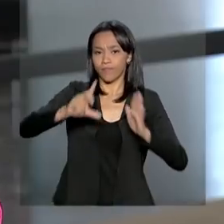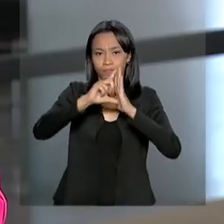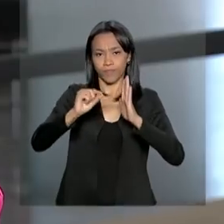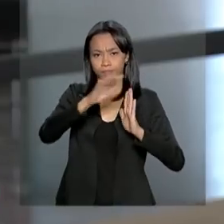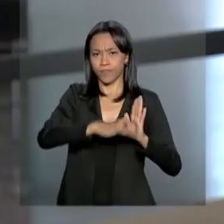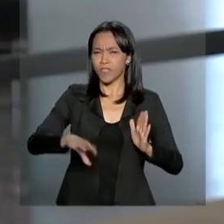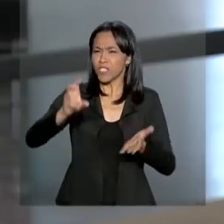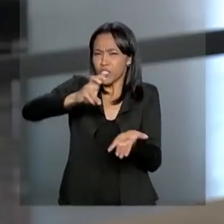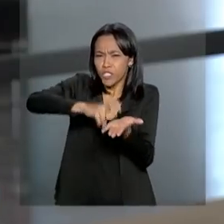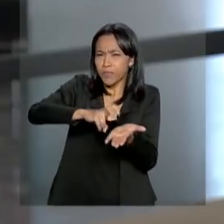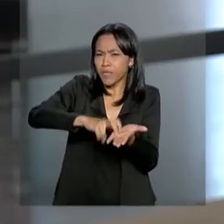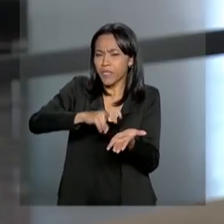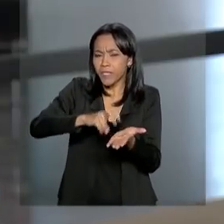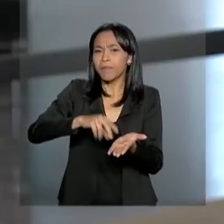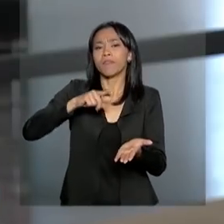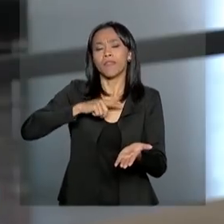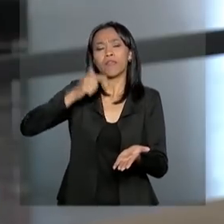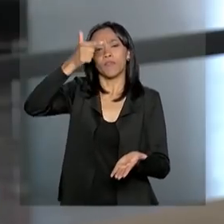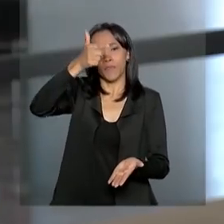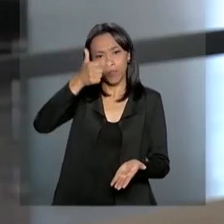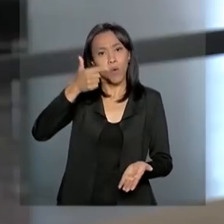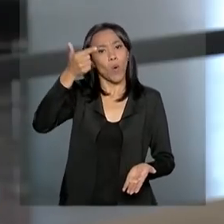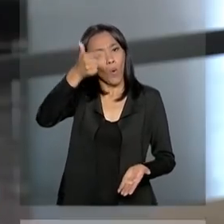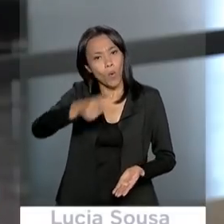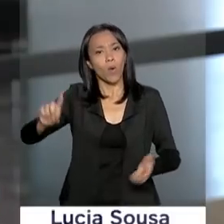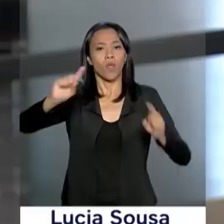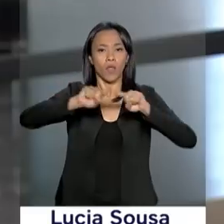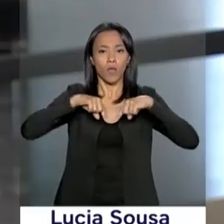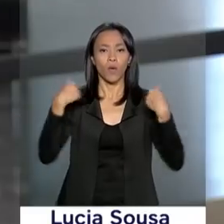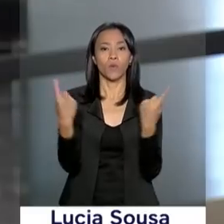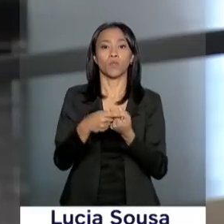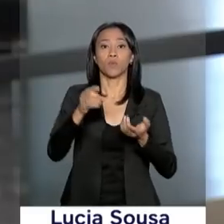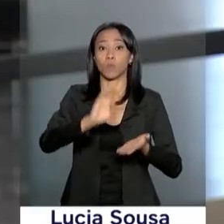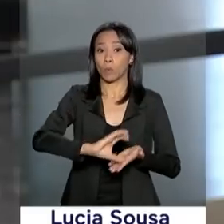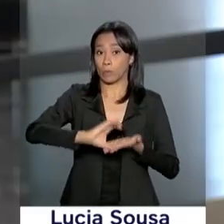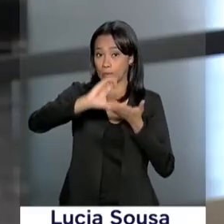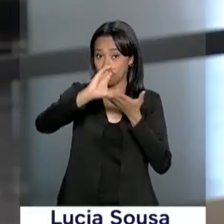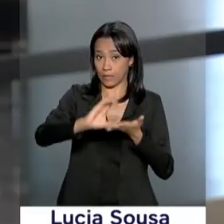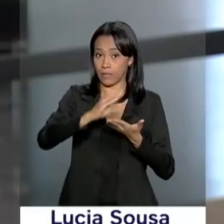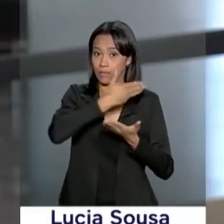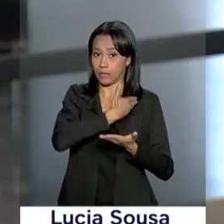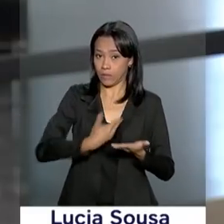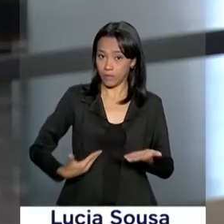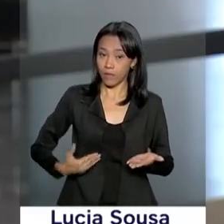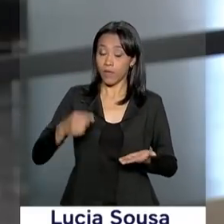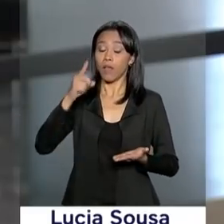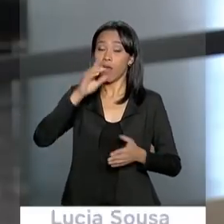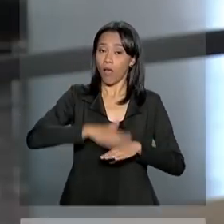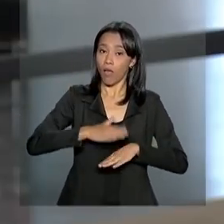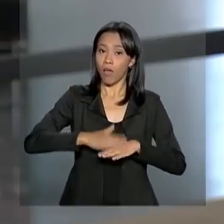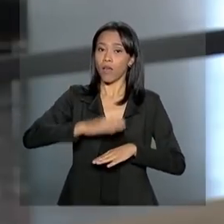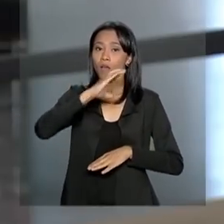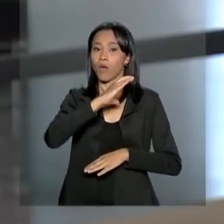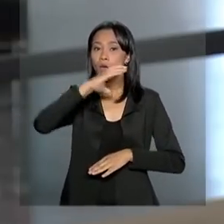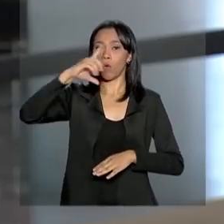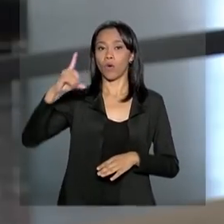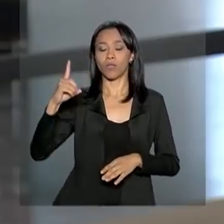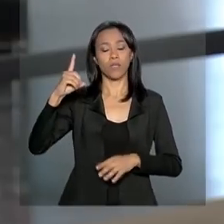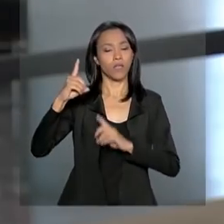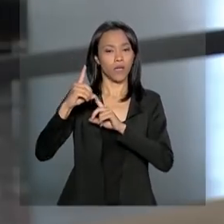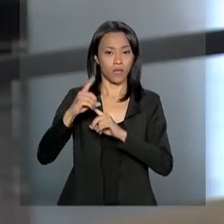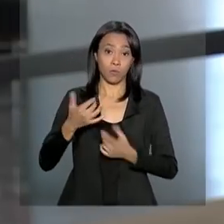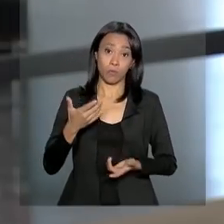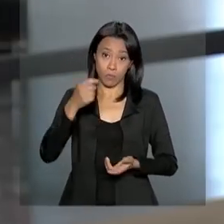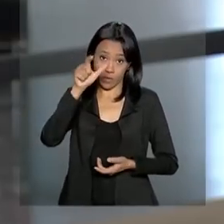manhã aconteceu mais uma reunião do Conselho de Governo. Desta vez, o encontro foi coordenado pelo presidente em